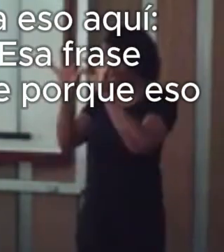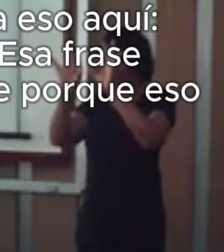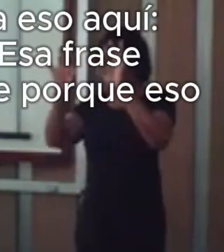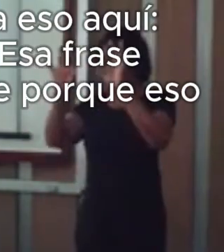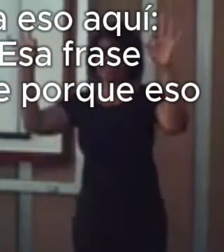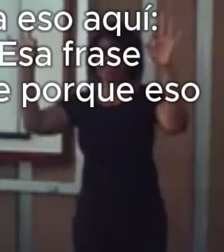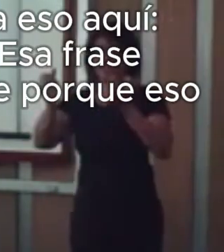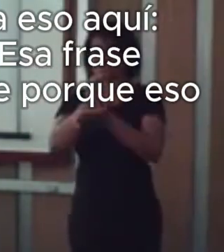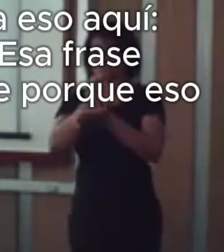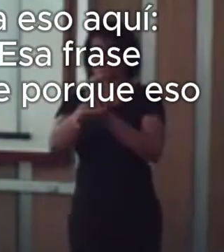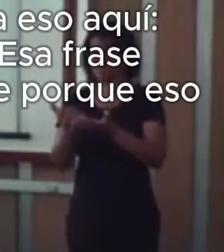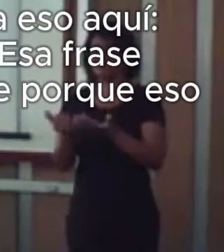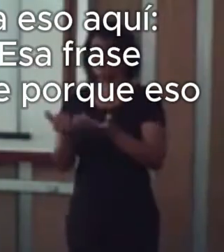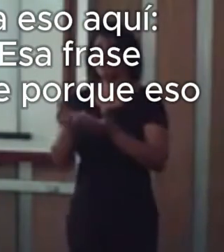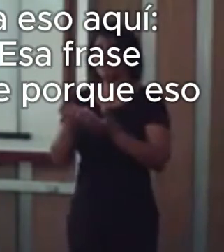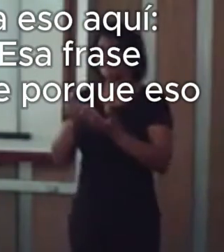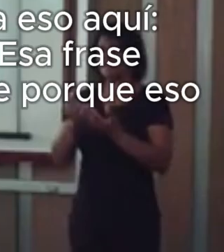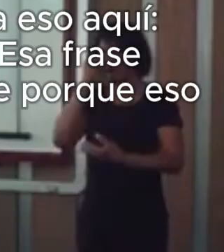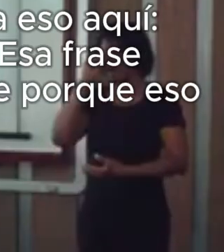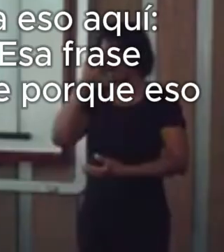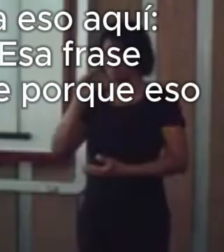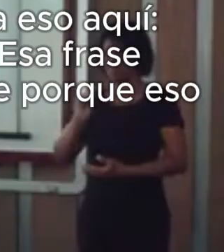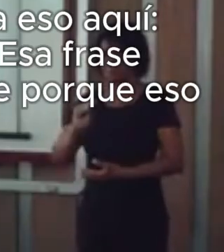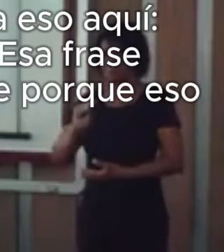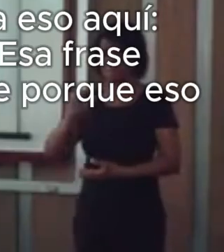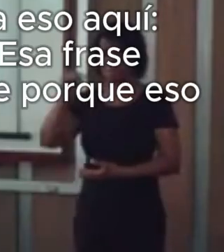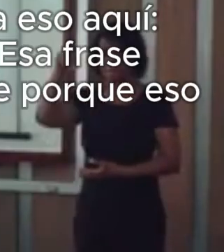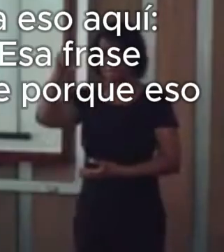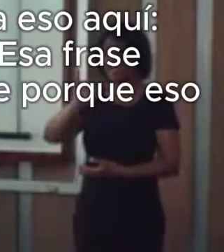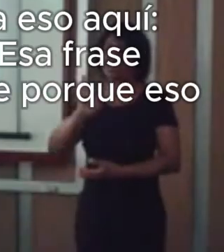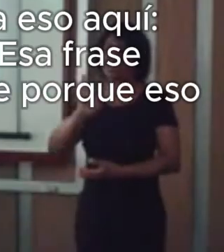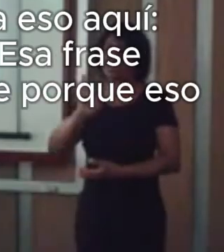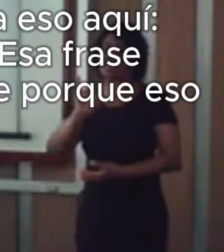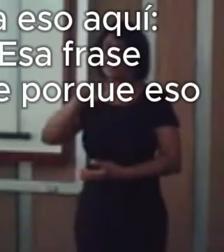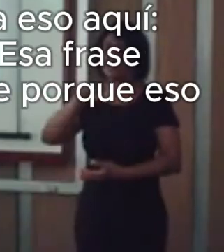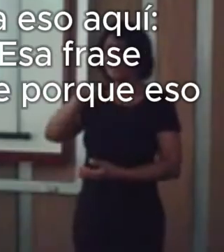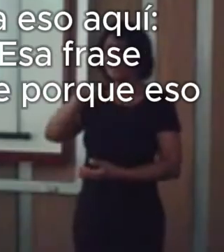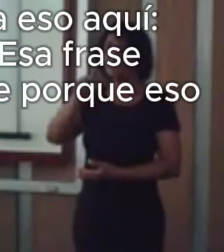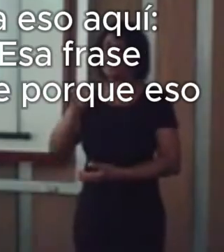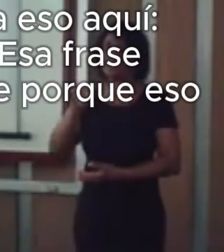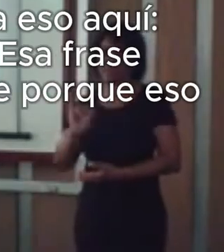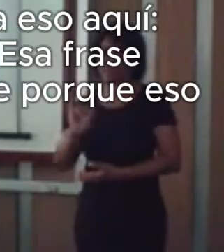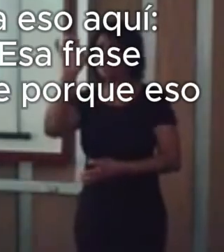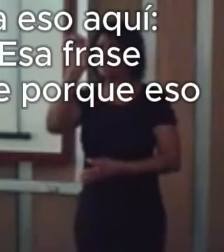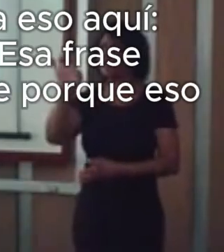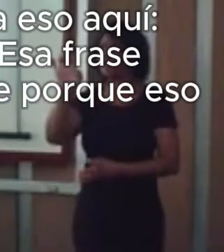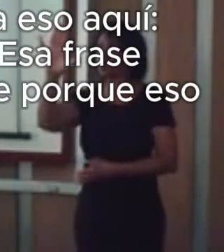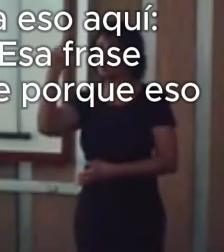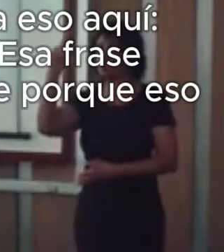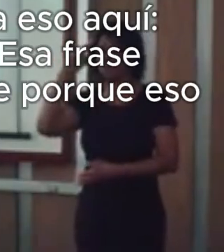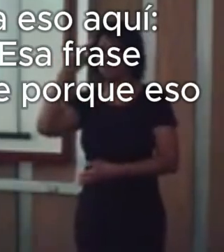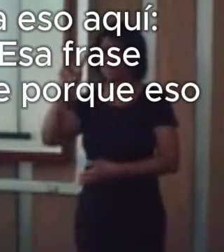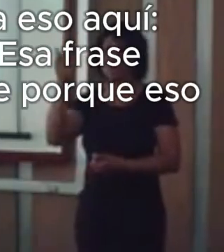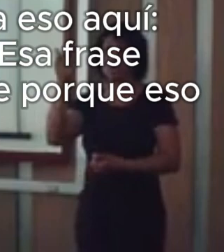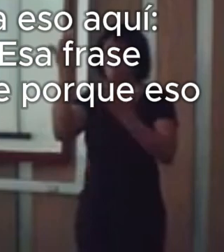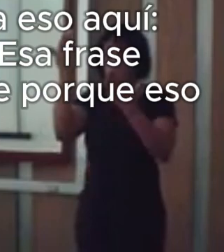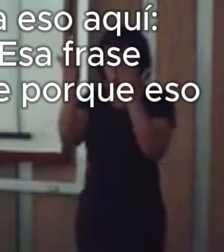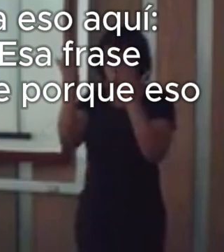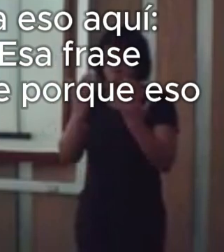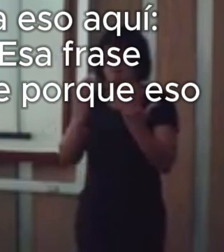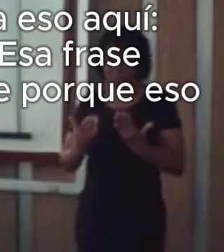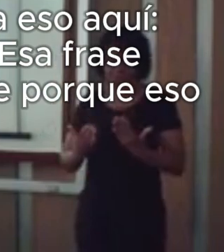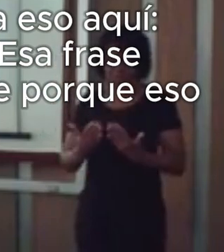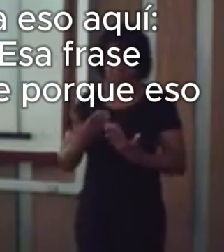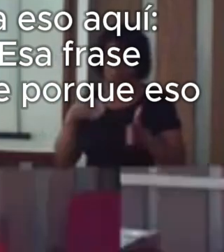base para a rejeição. Aqui no INPI, que foi muito... Na Europa, eu não sei exatamente, porque só foi uma análise preliminar, eu não